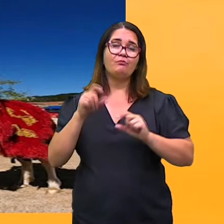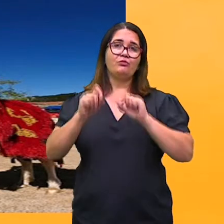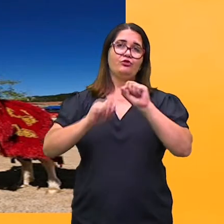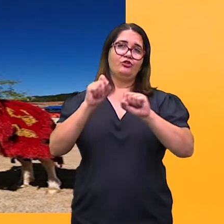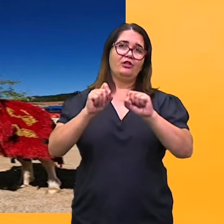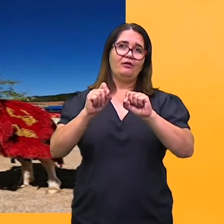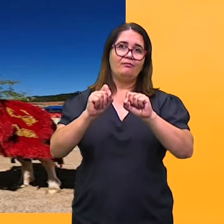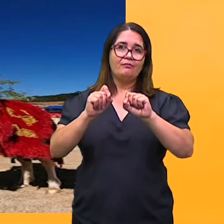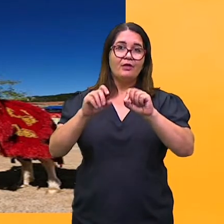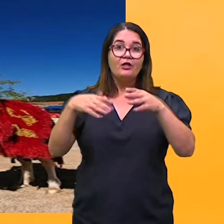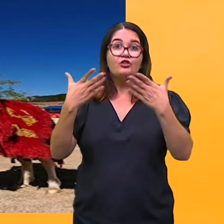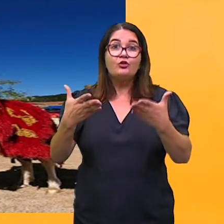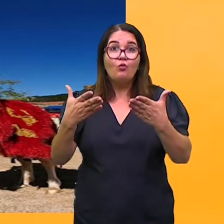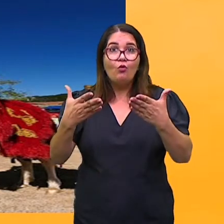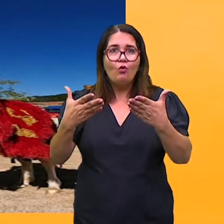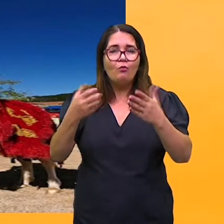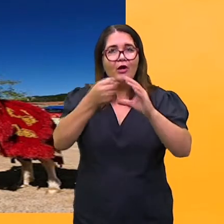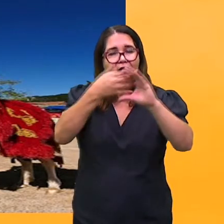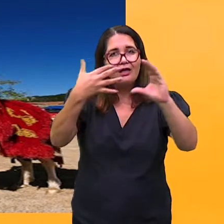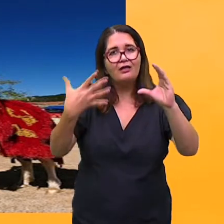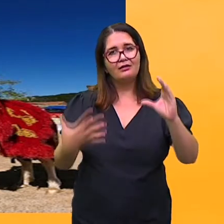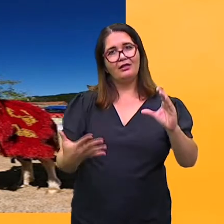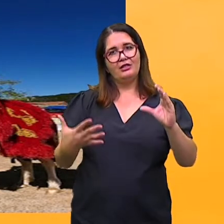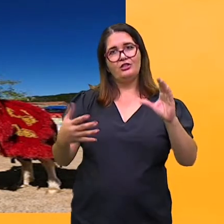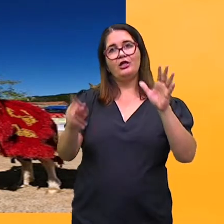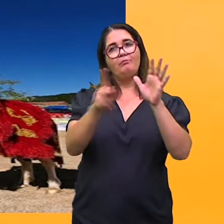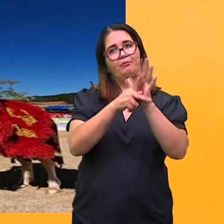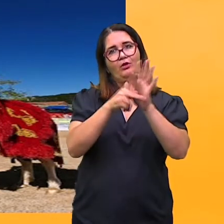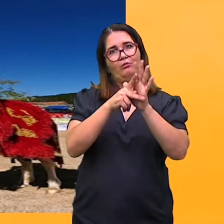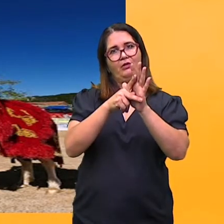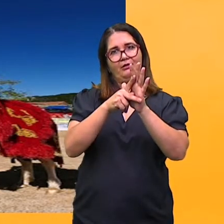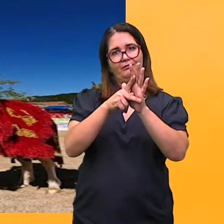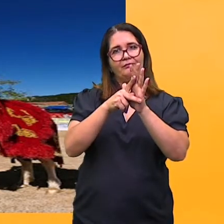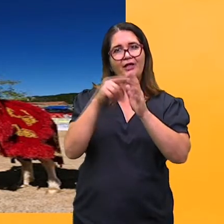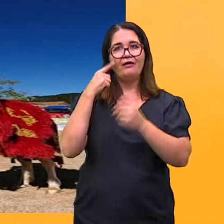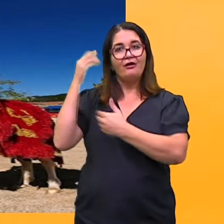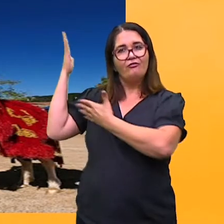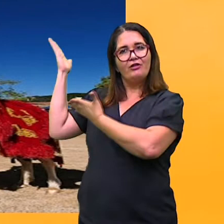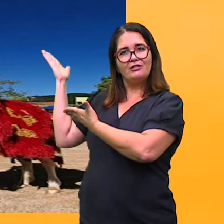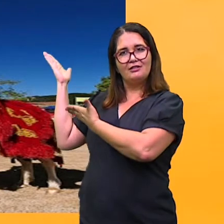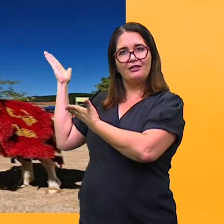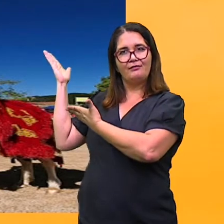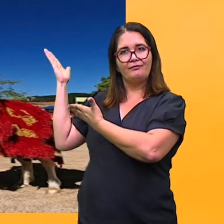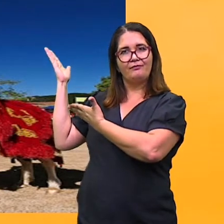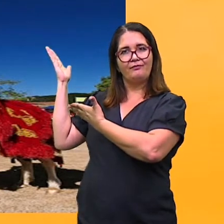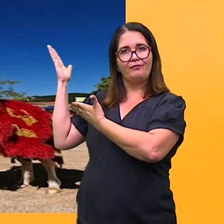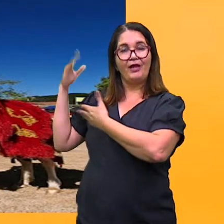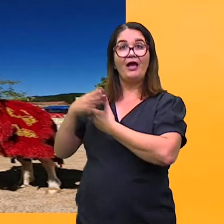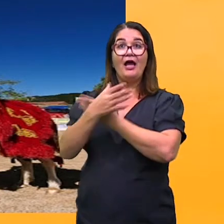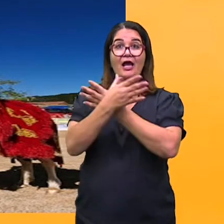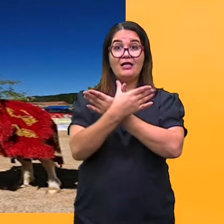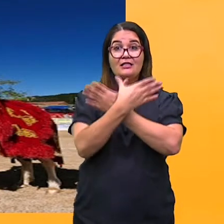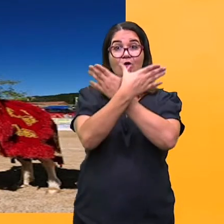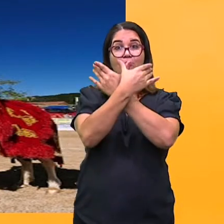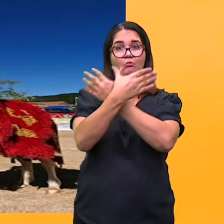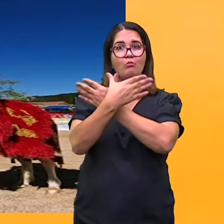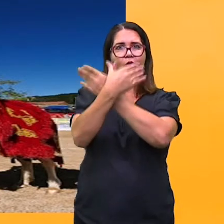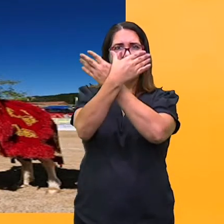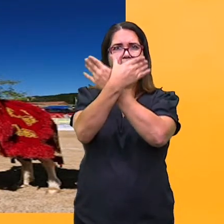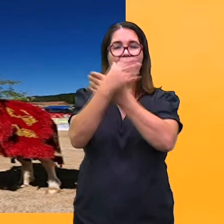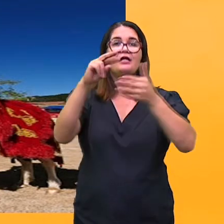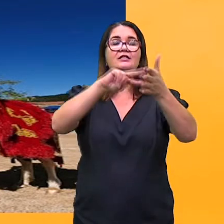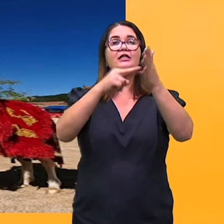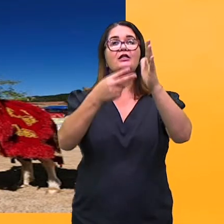Toda a população fica de pé, evocando, né, o divino. Então, toda a população fica de